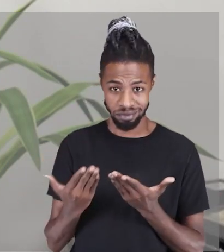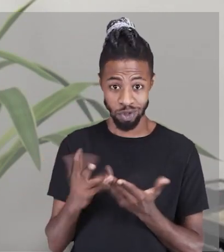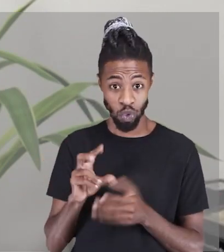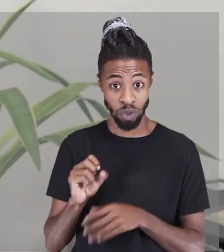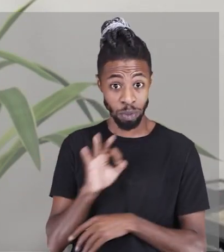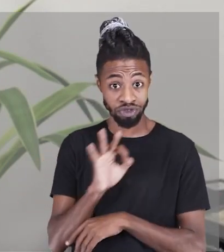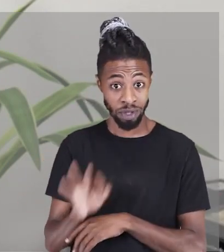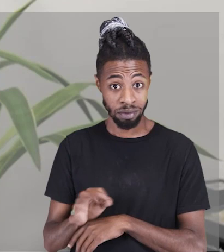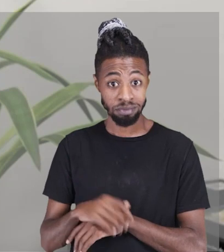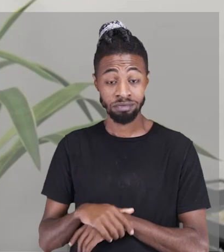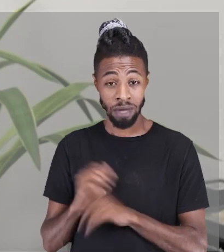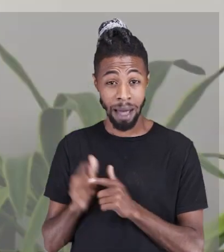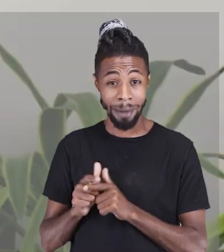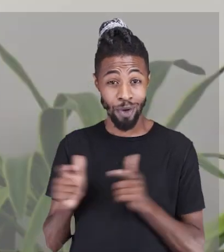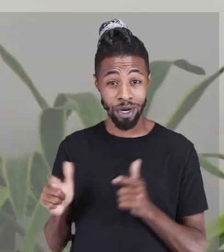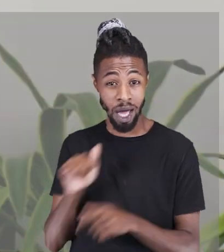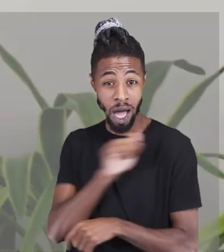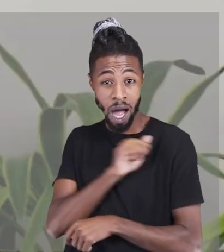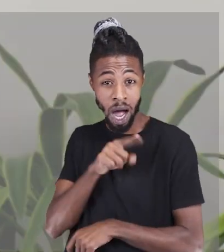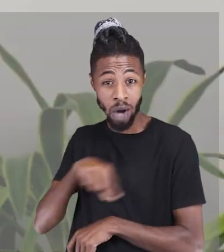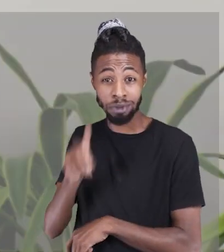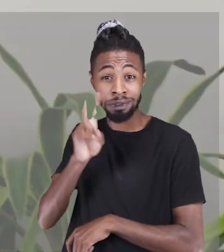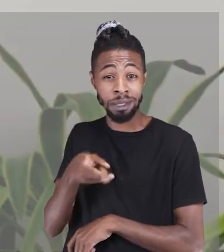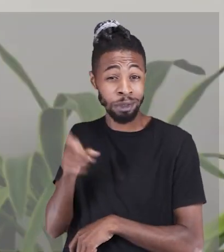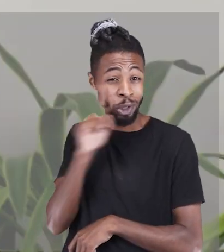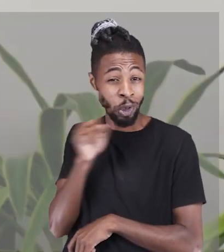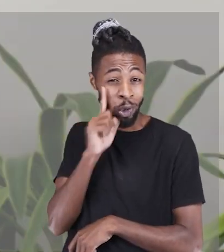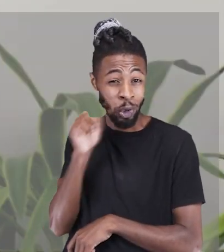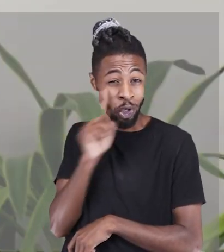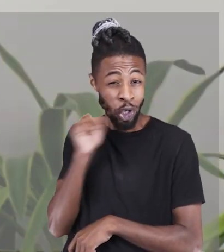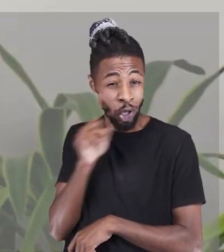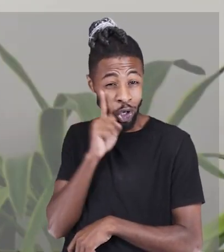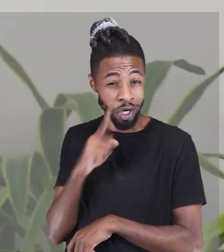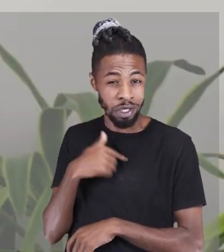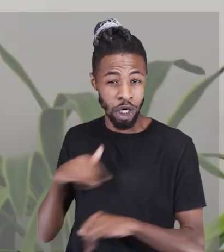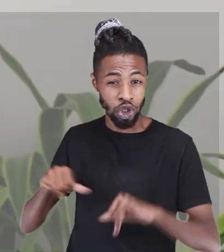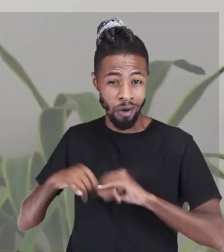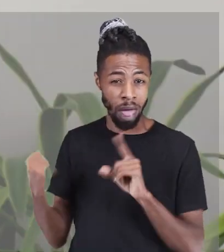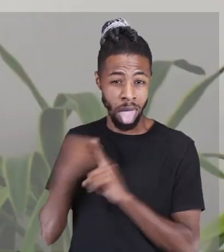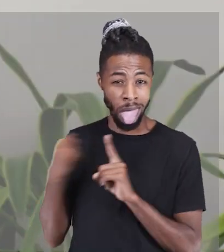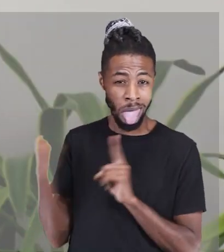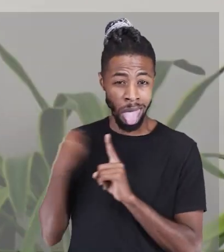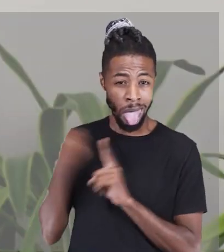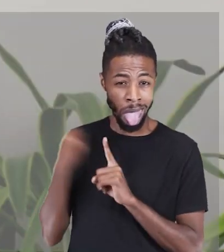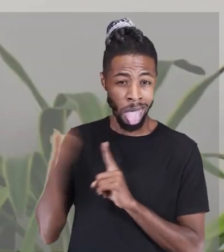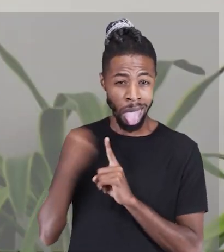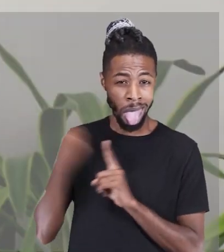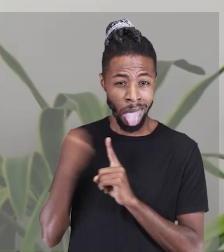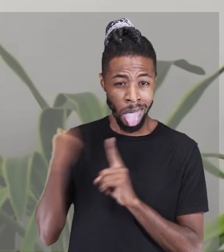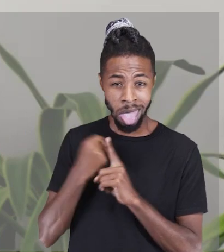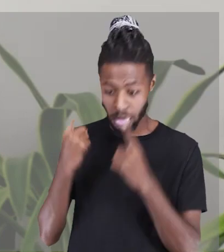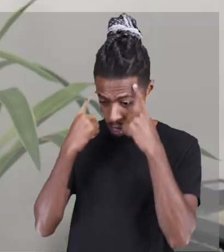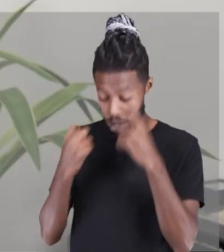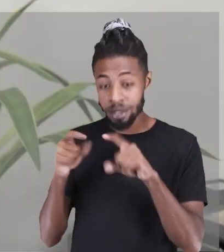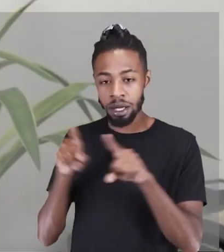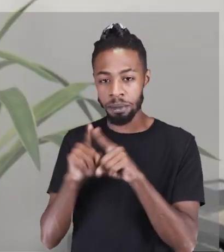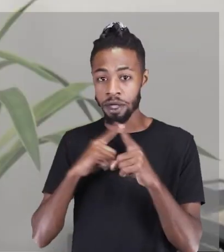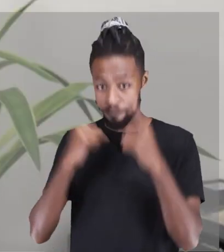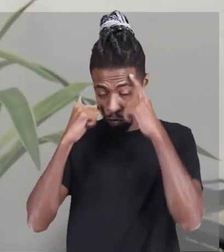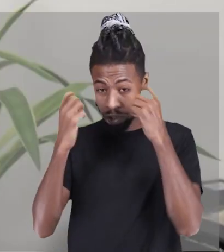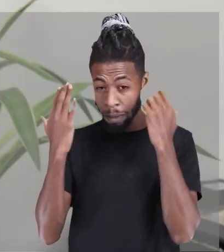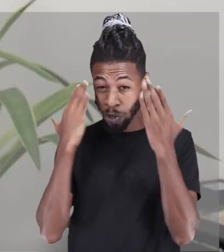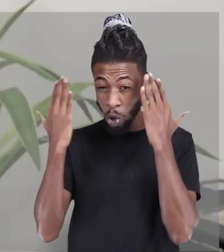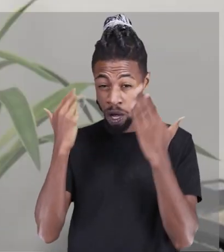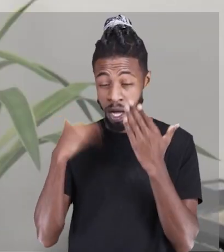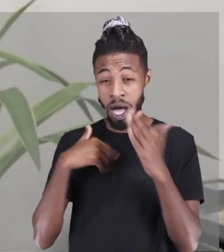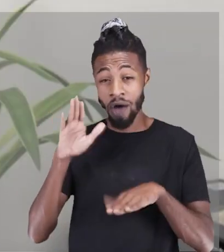violência física dentro de casa. E muitos desses alunos têm isso de modo bastante recorrente, com uma frequência bastante grande. E não somente a